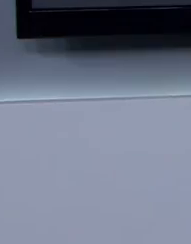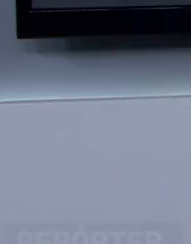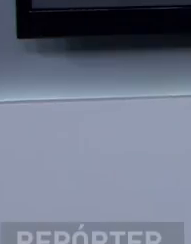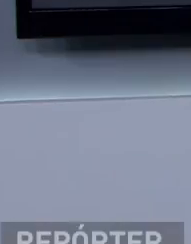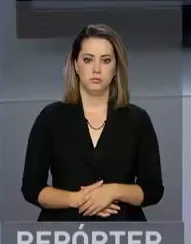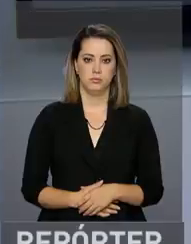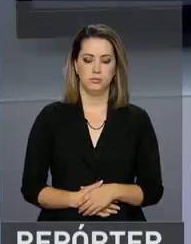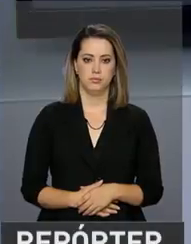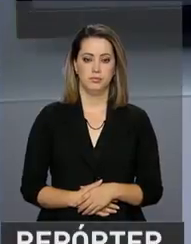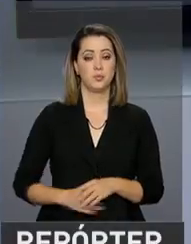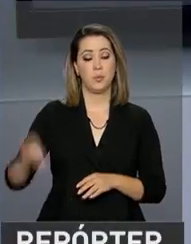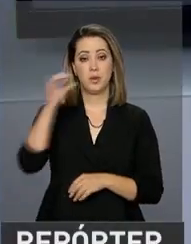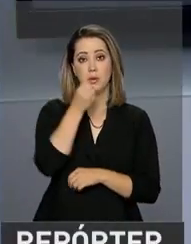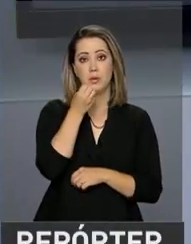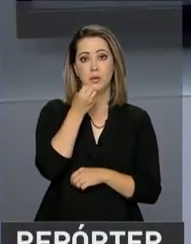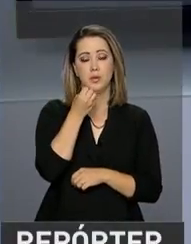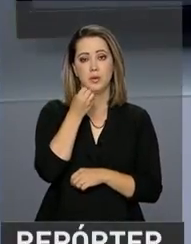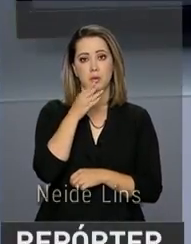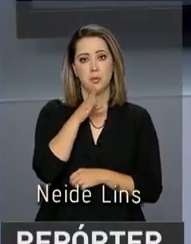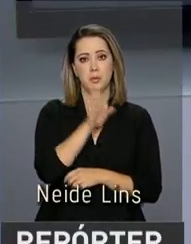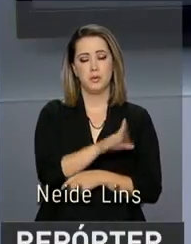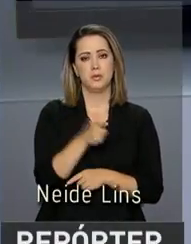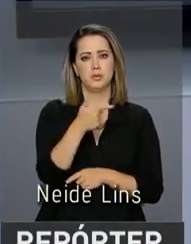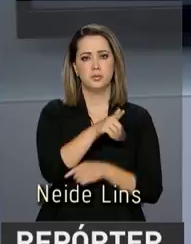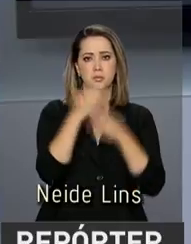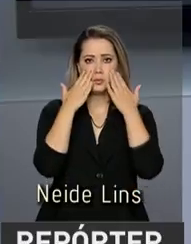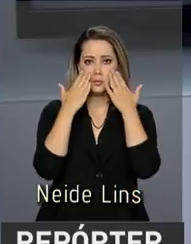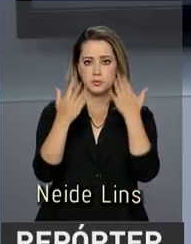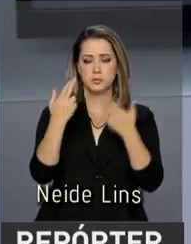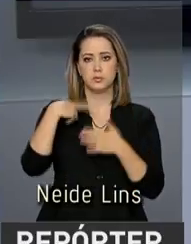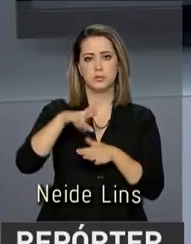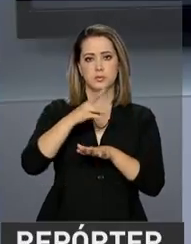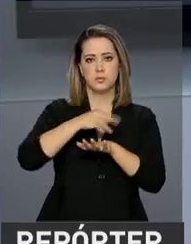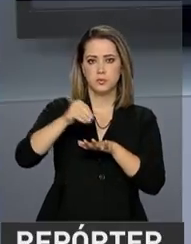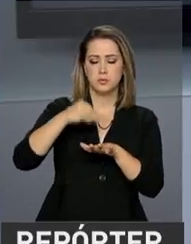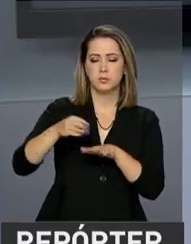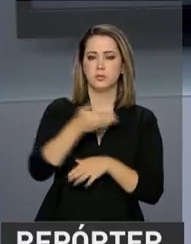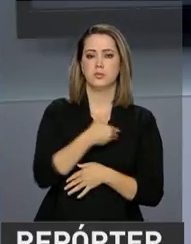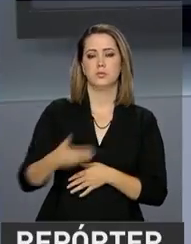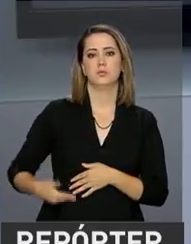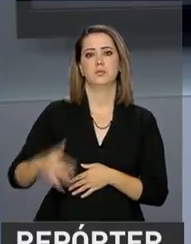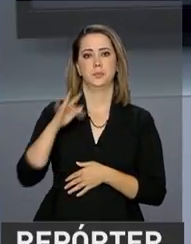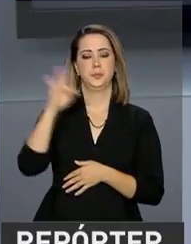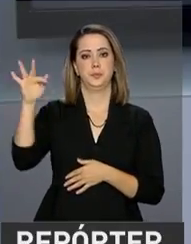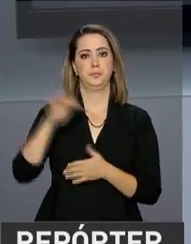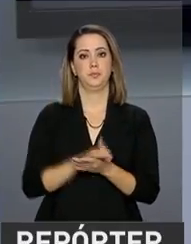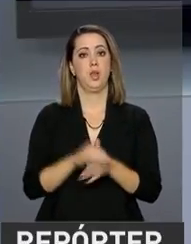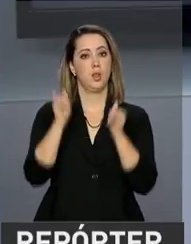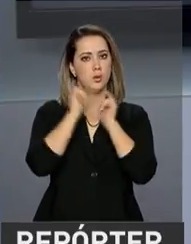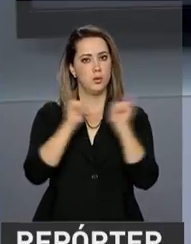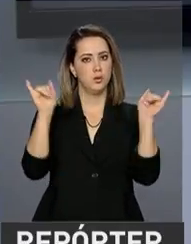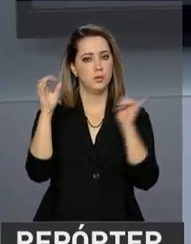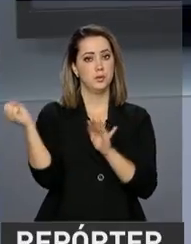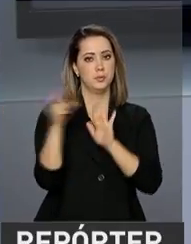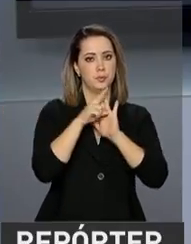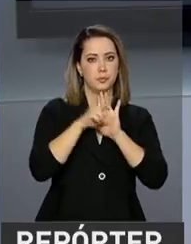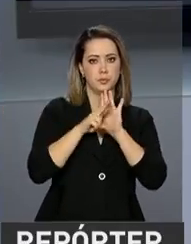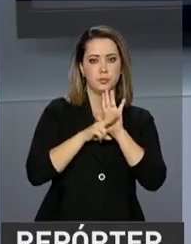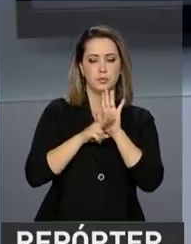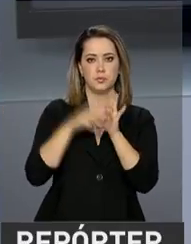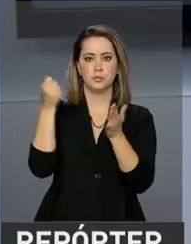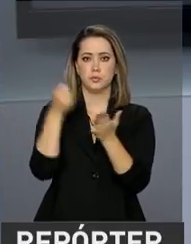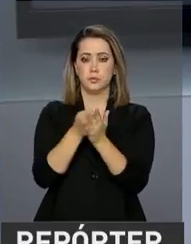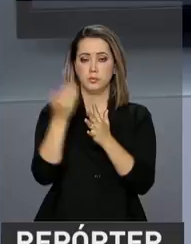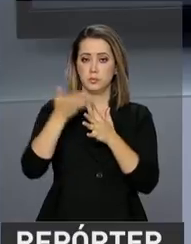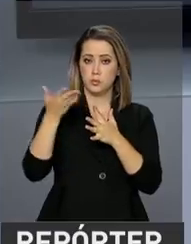olá boa tarde estamos de volta com repórter nbr notícias do governo federal foram anunciadas novas regras